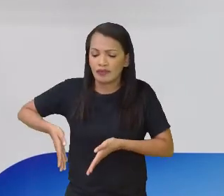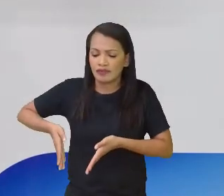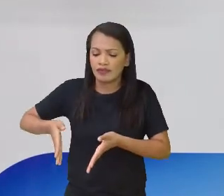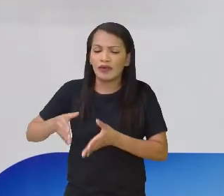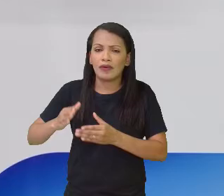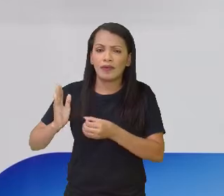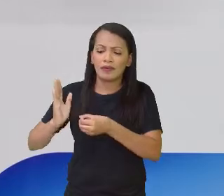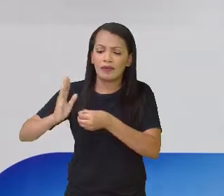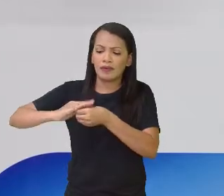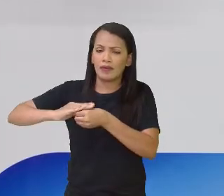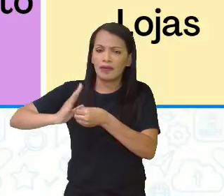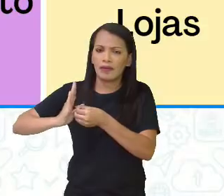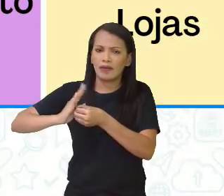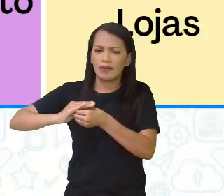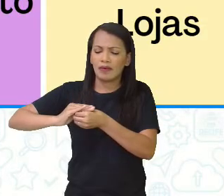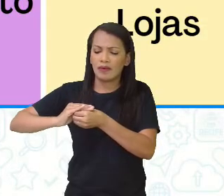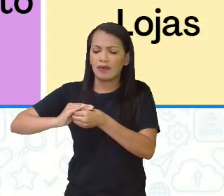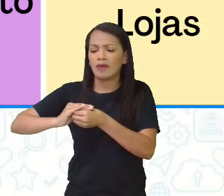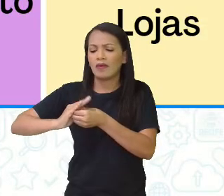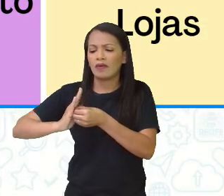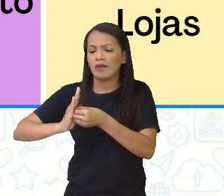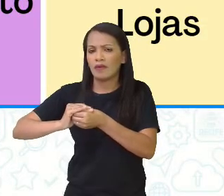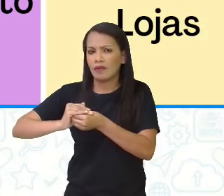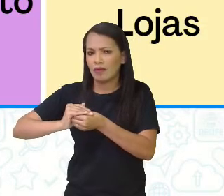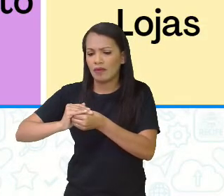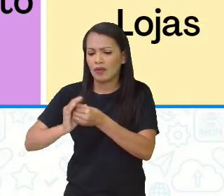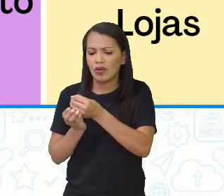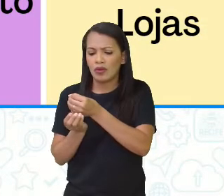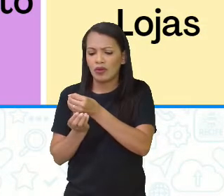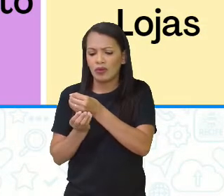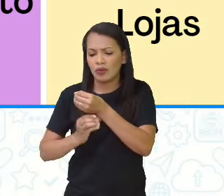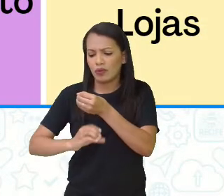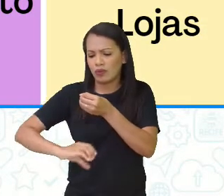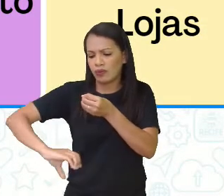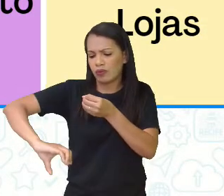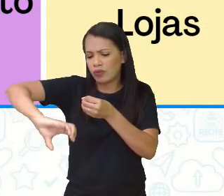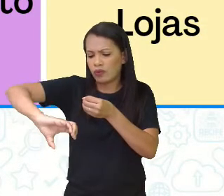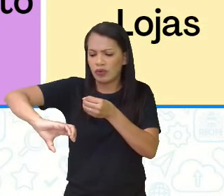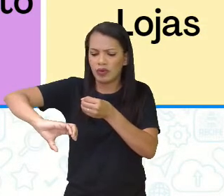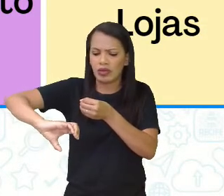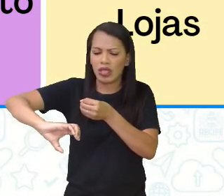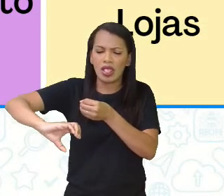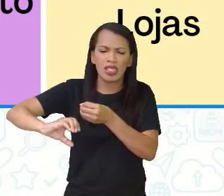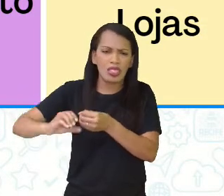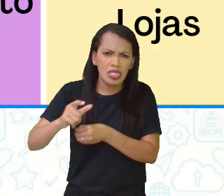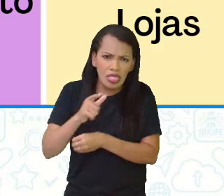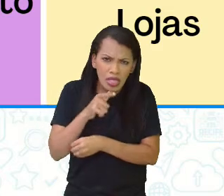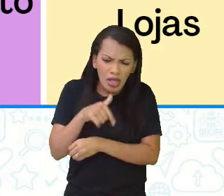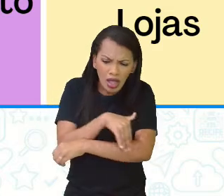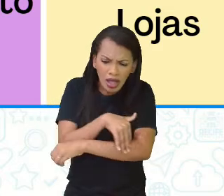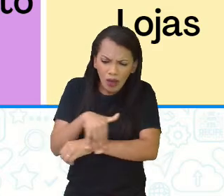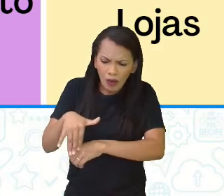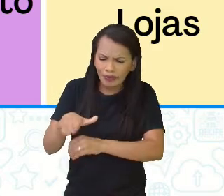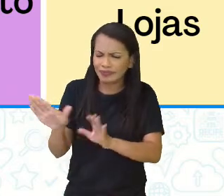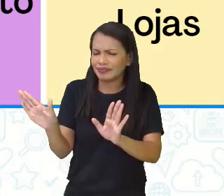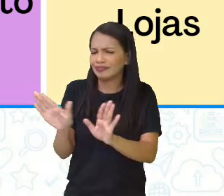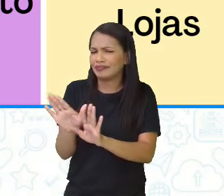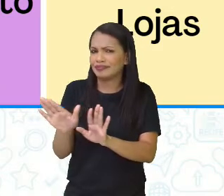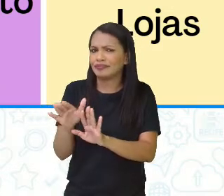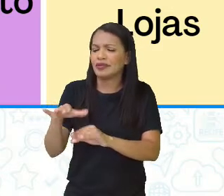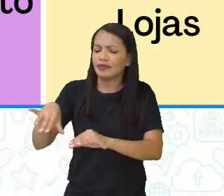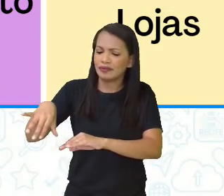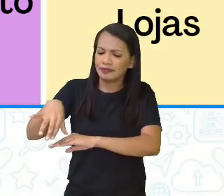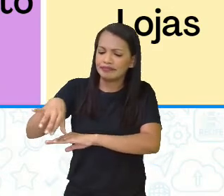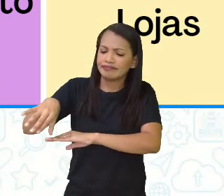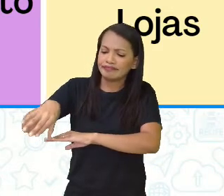E lojas, comércio, aí é mais comum, né? A gente encontra, a gente sai da nossa rua, a gente sempre vai ter ali o comércio, as lojas, então